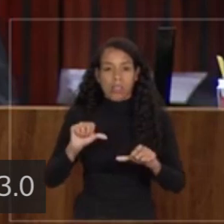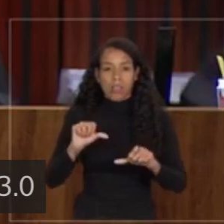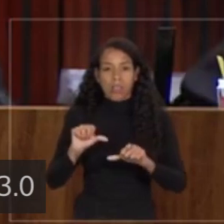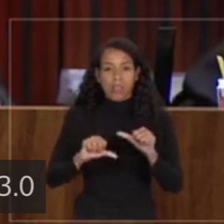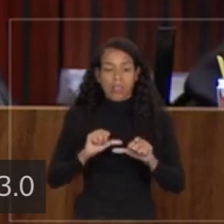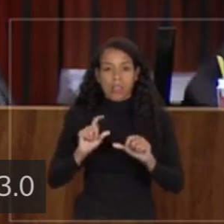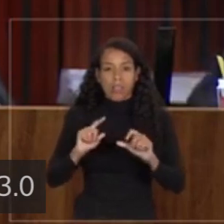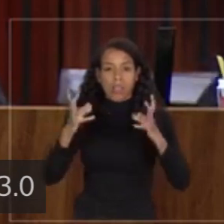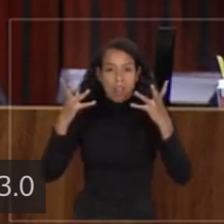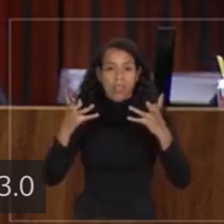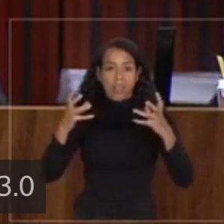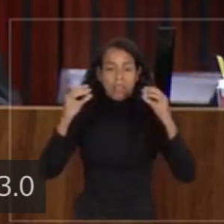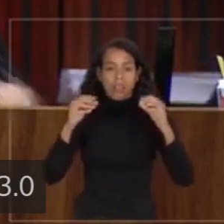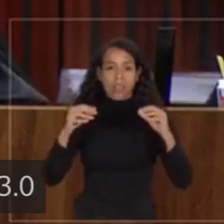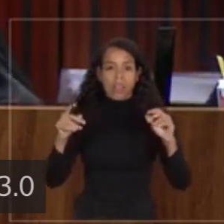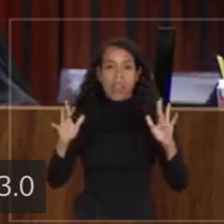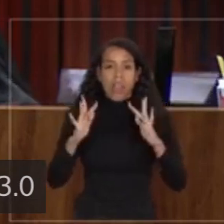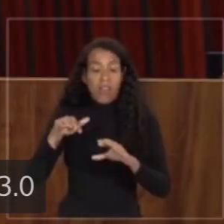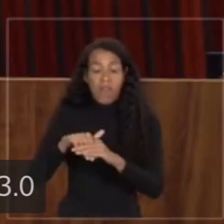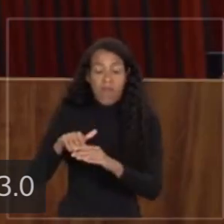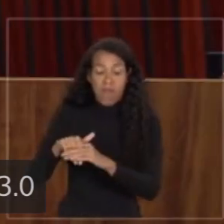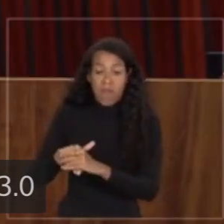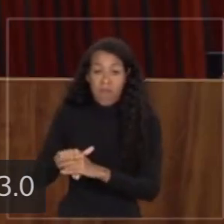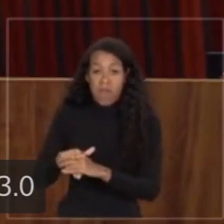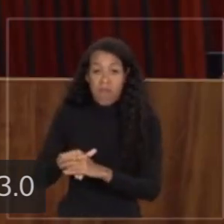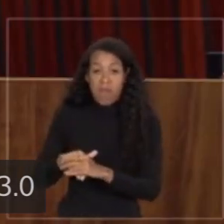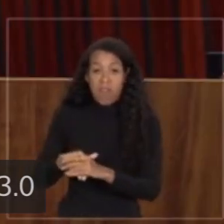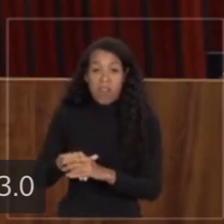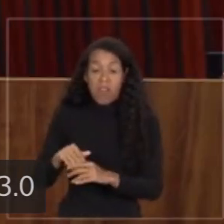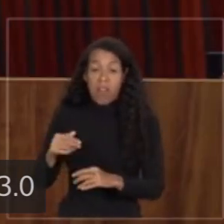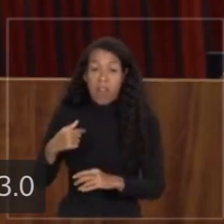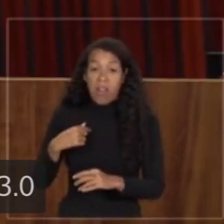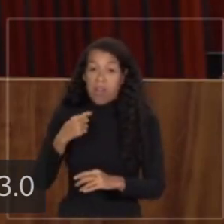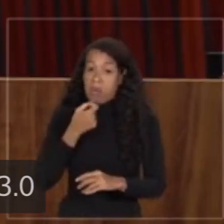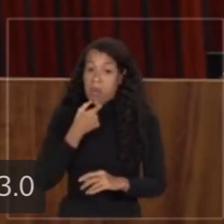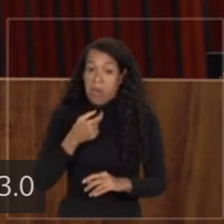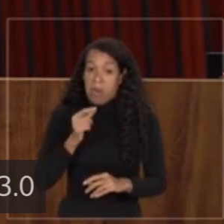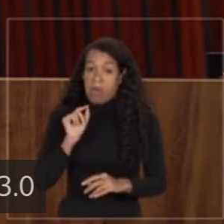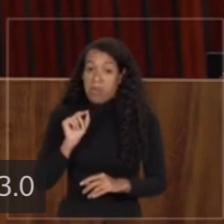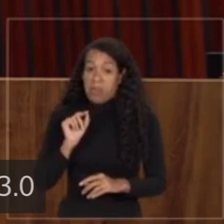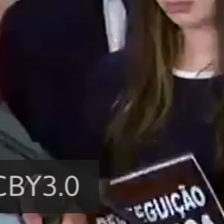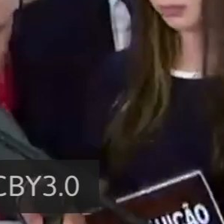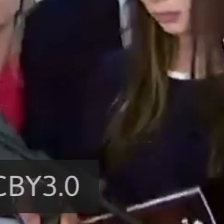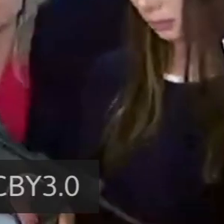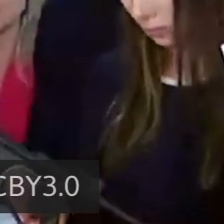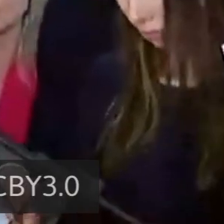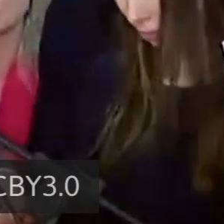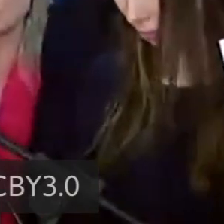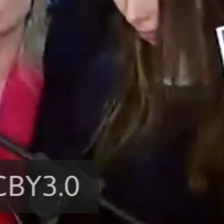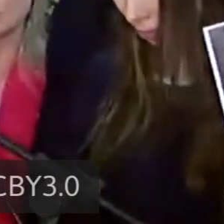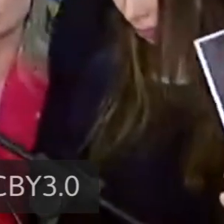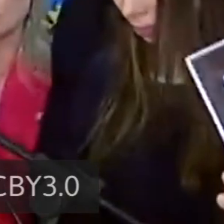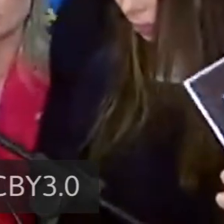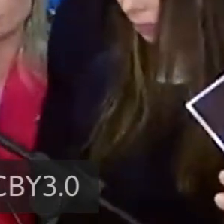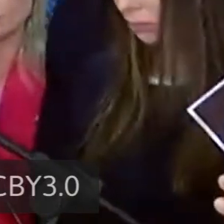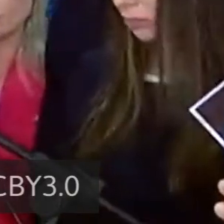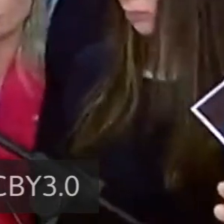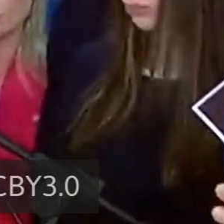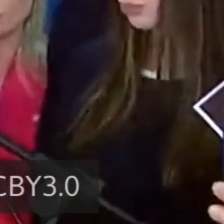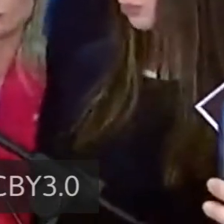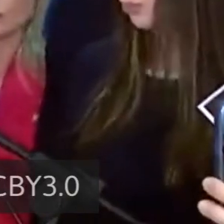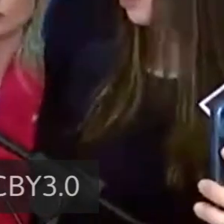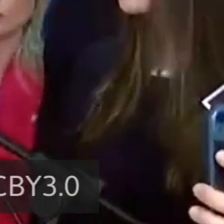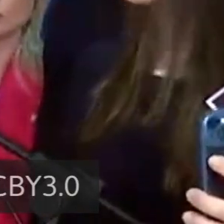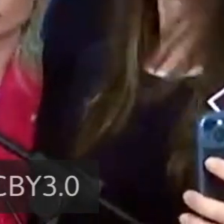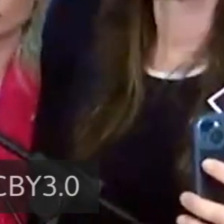O Tribunal Superior Eleitoral, por unanimidade, acatou o pedido de cassação do registro de candidatura do deputado federal Deltan